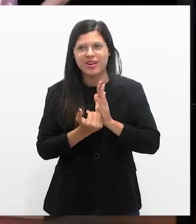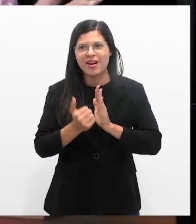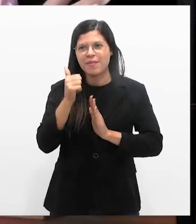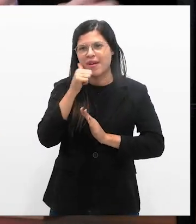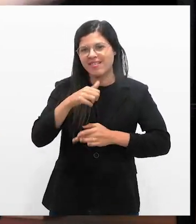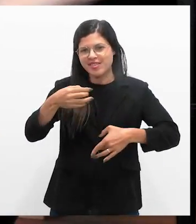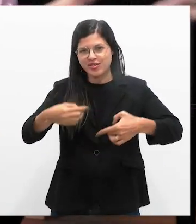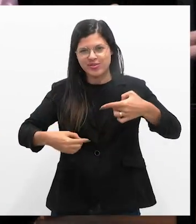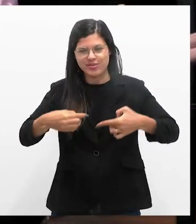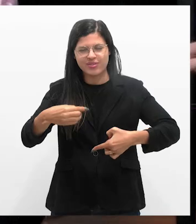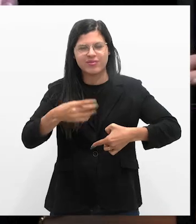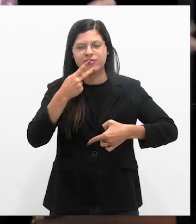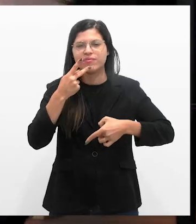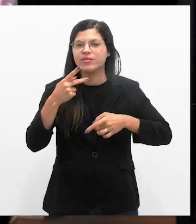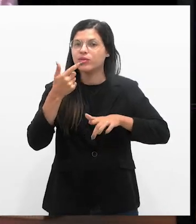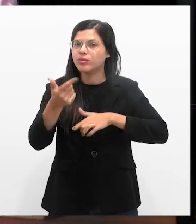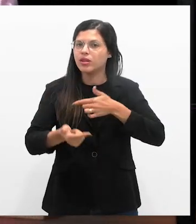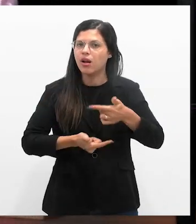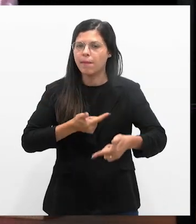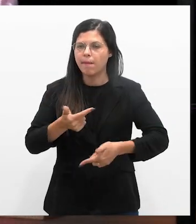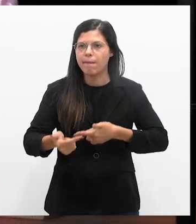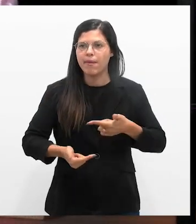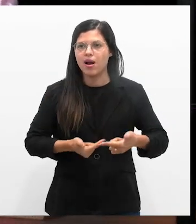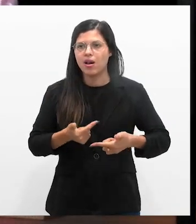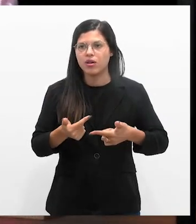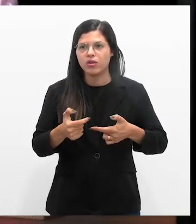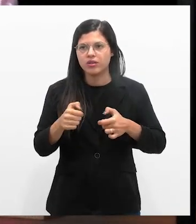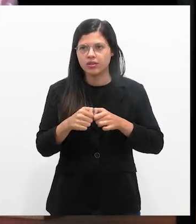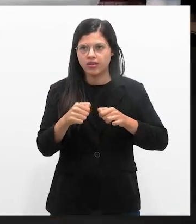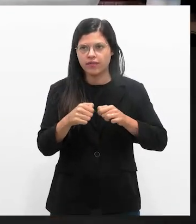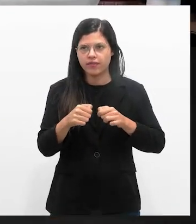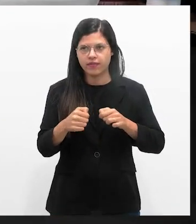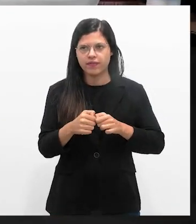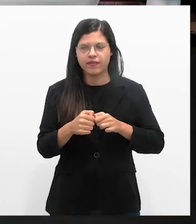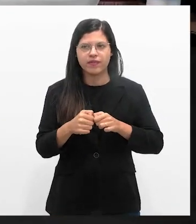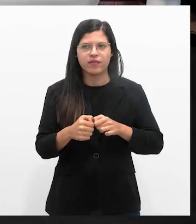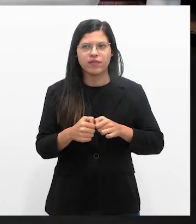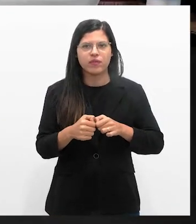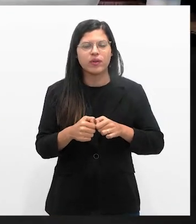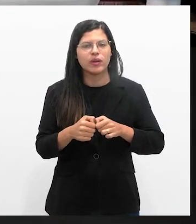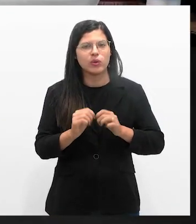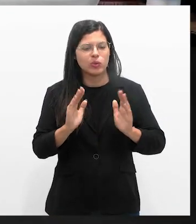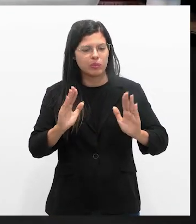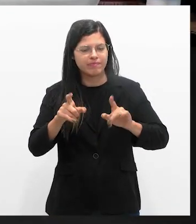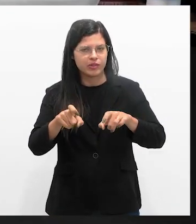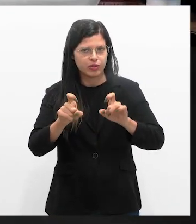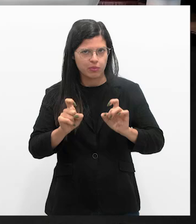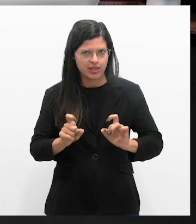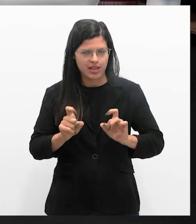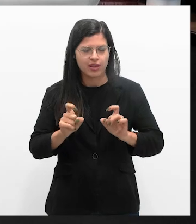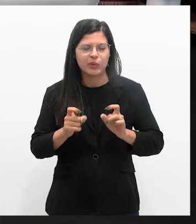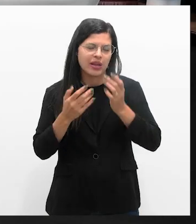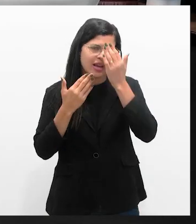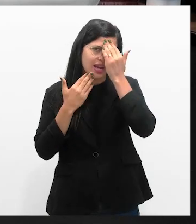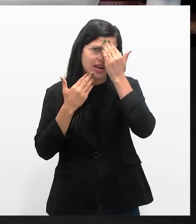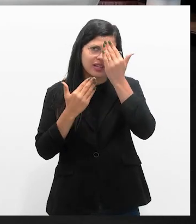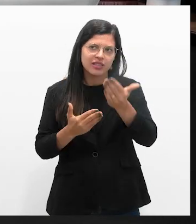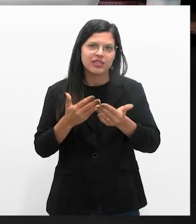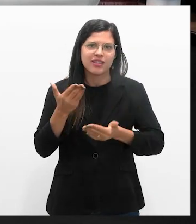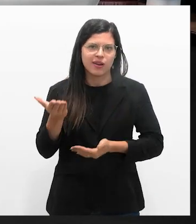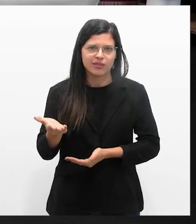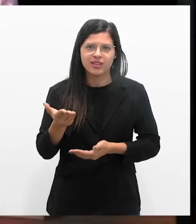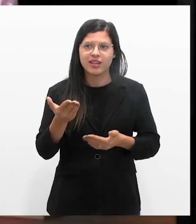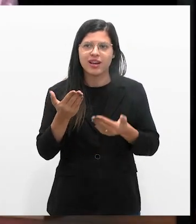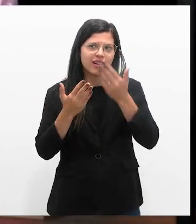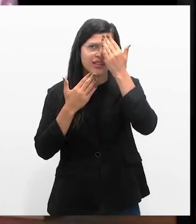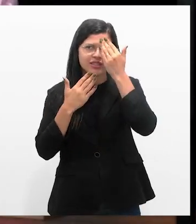né, que elas pautam, falando também dos trabalhos que a gente tem desenvolvido através, né, do nosso mandato.